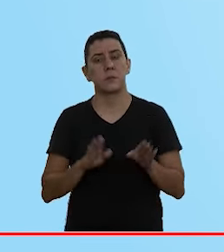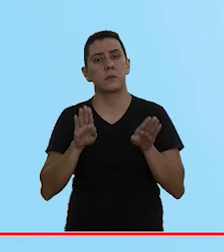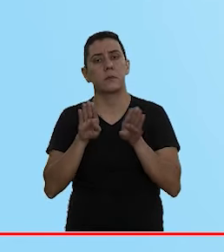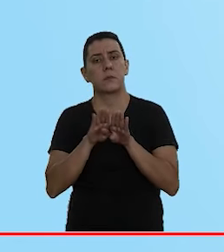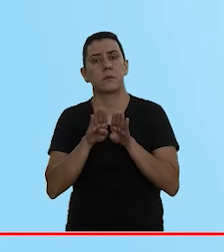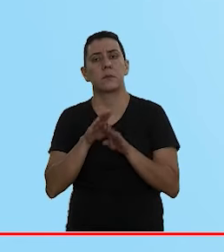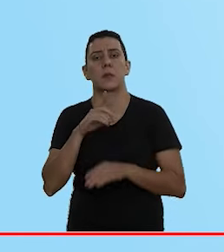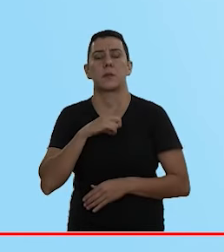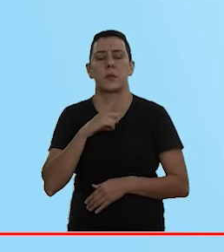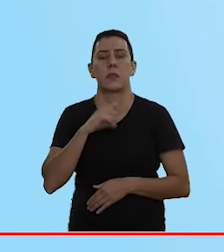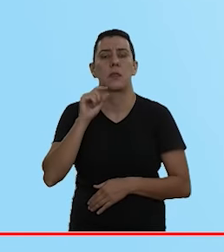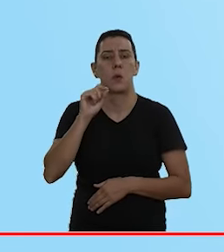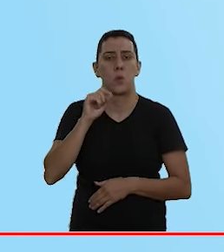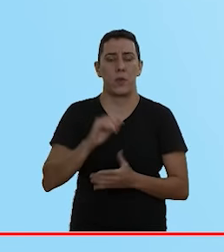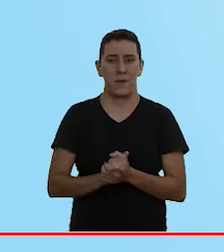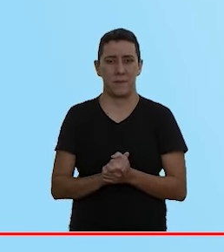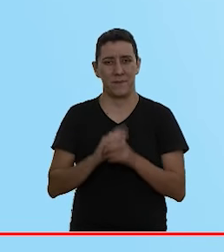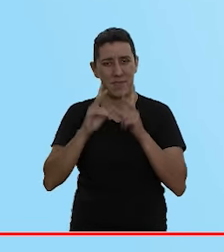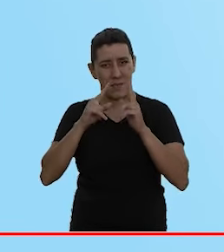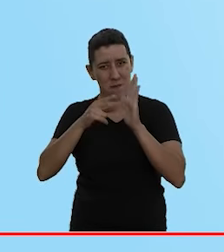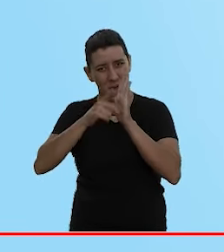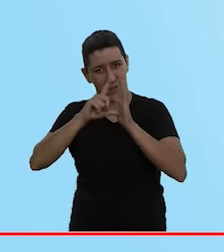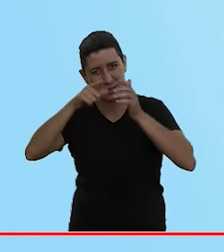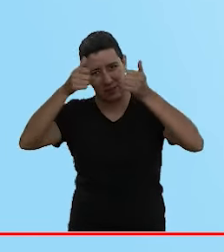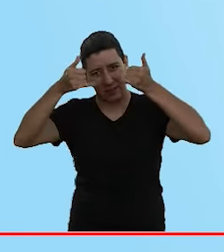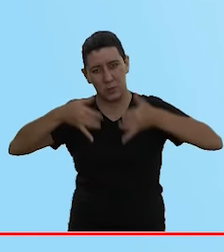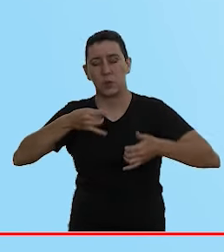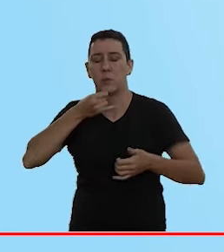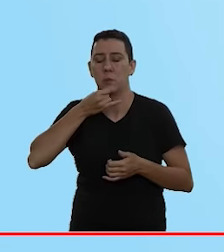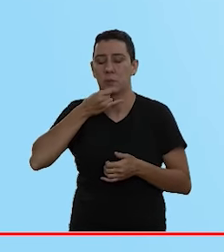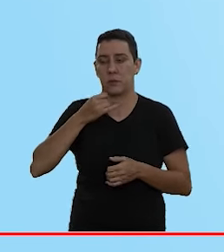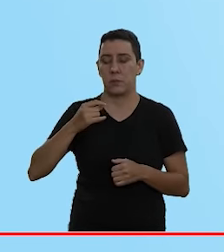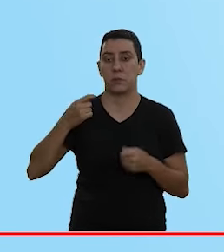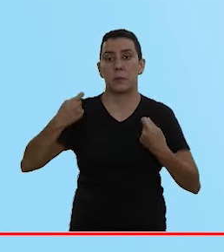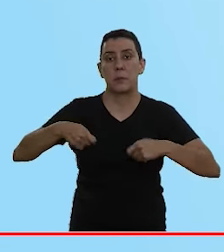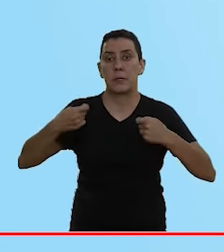né? Como eu mencionei, conforme a gente vai aumentando